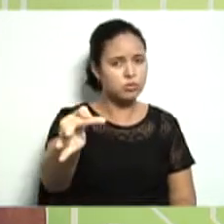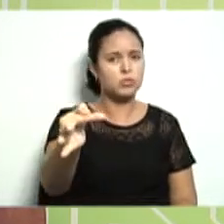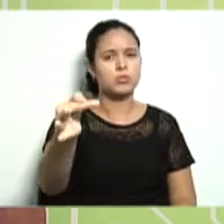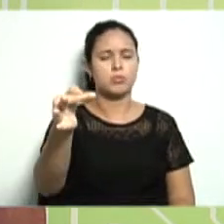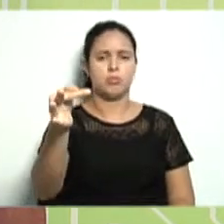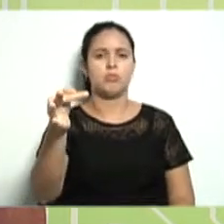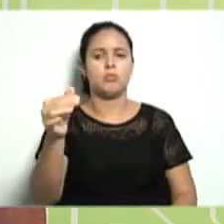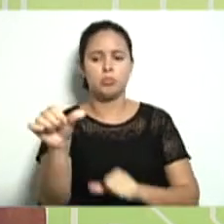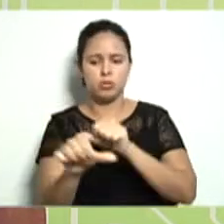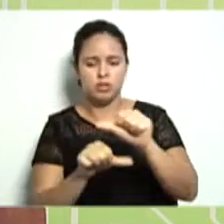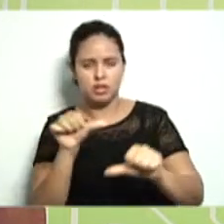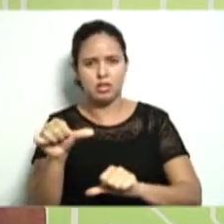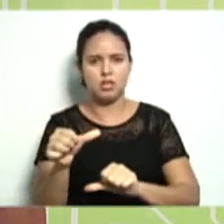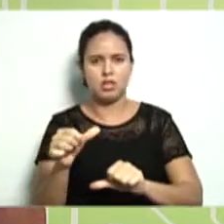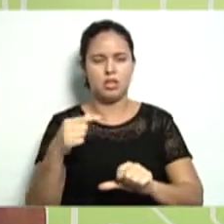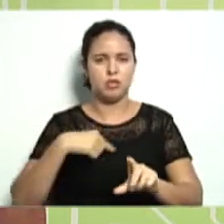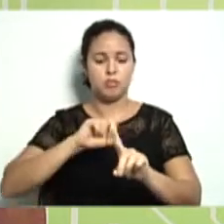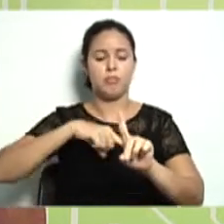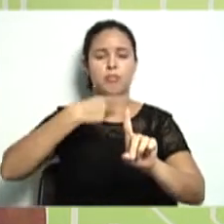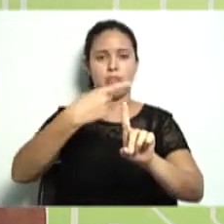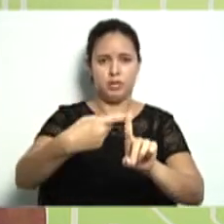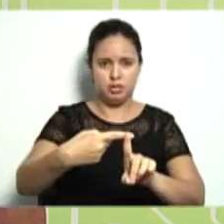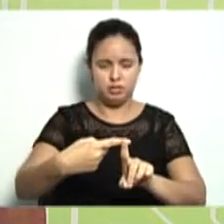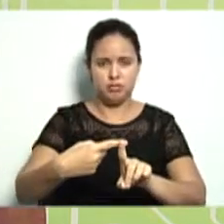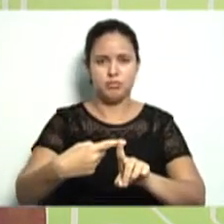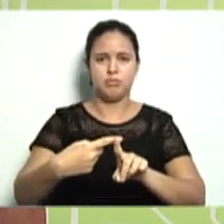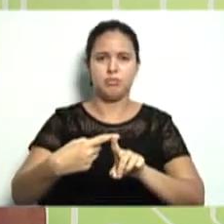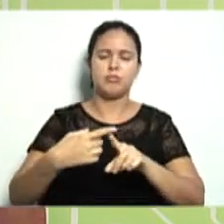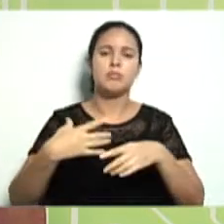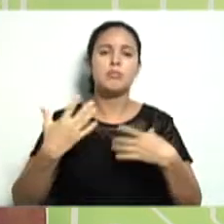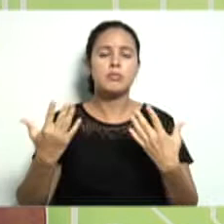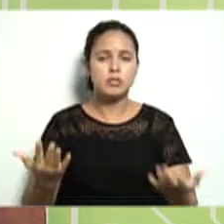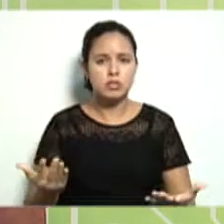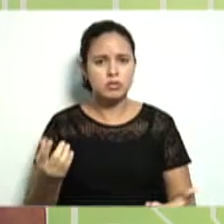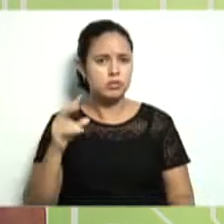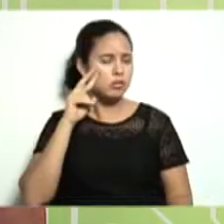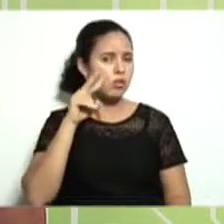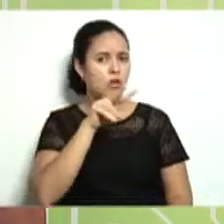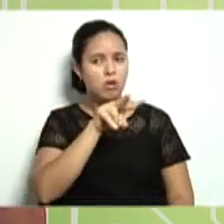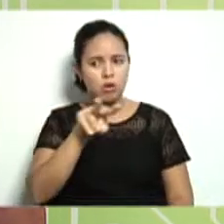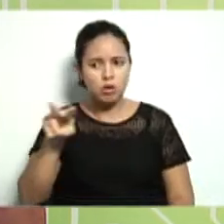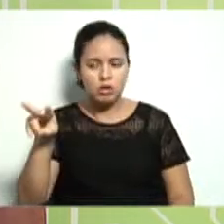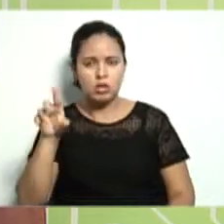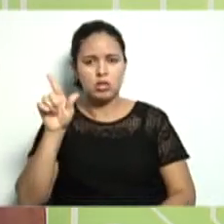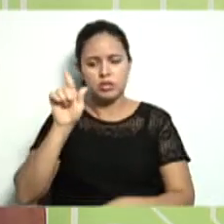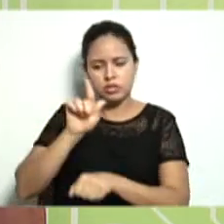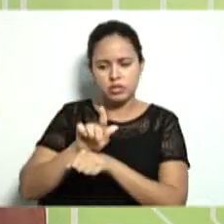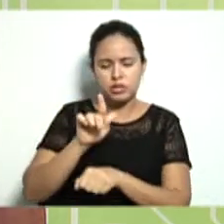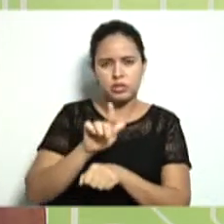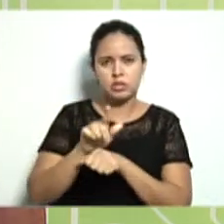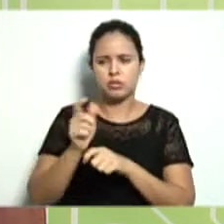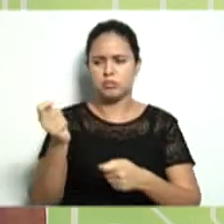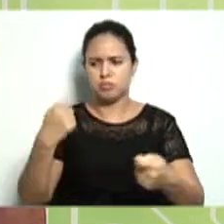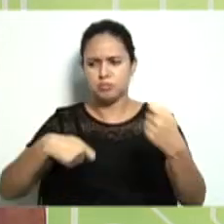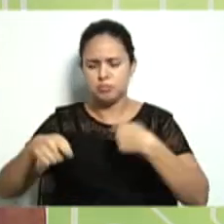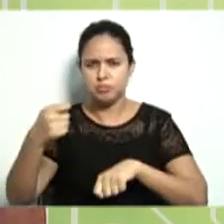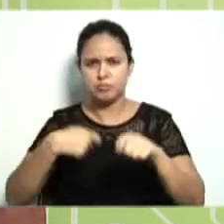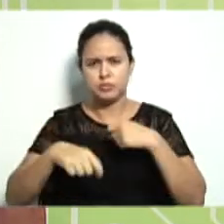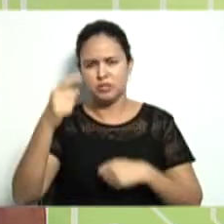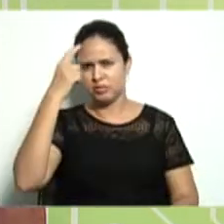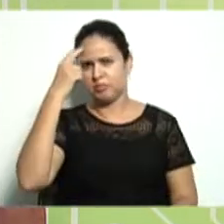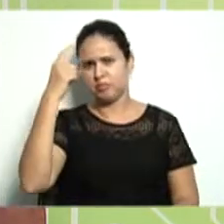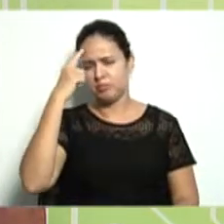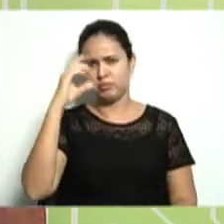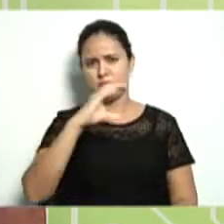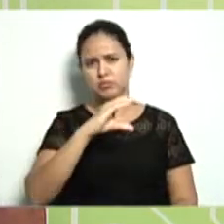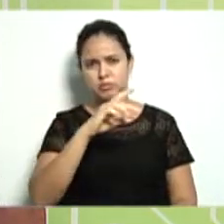minha condição melhorar. Então, quando a gente olha para gerir, para administrar, e aí vamos pensar numa cooperativa,